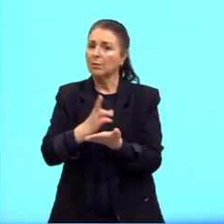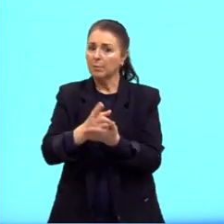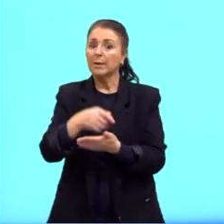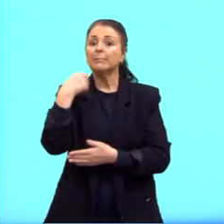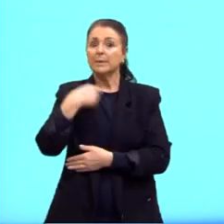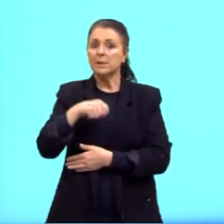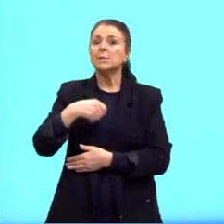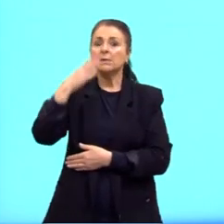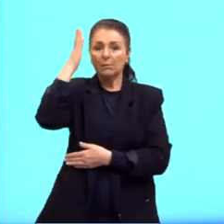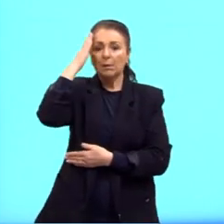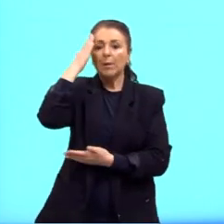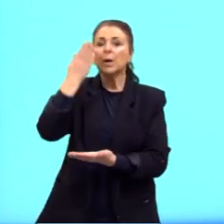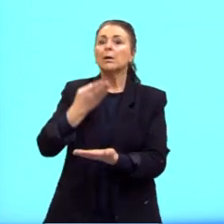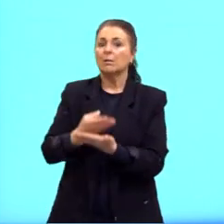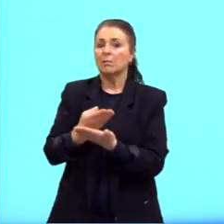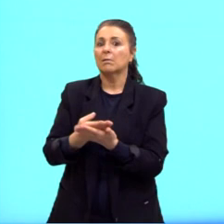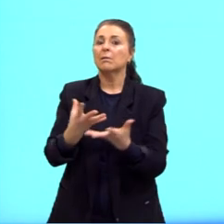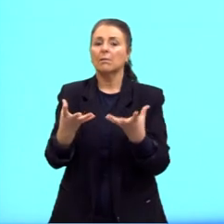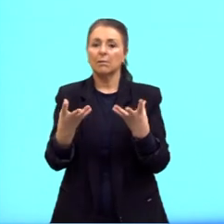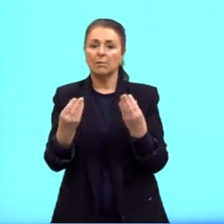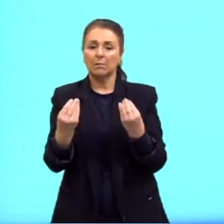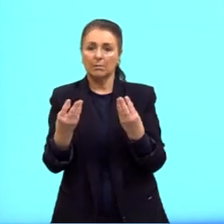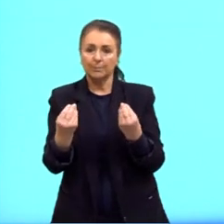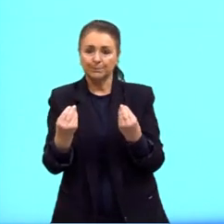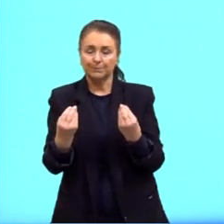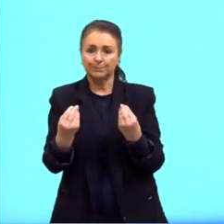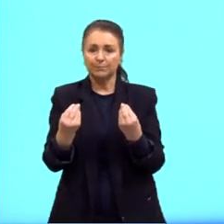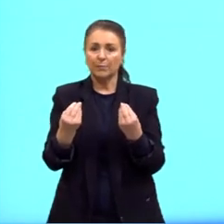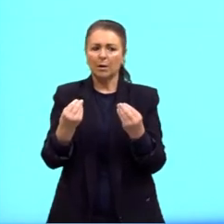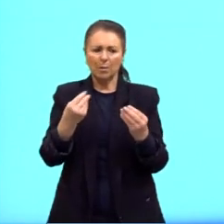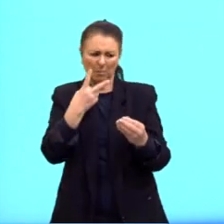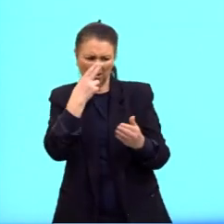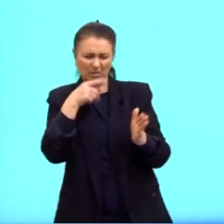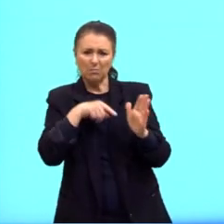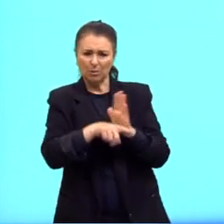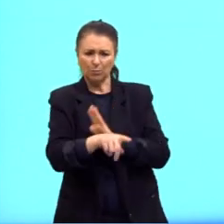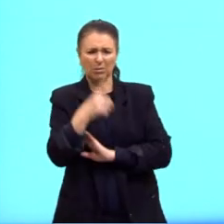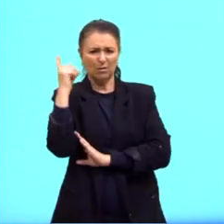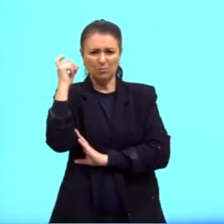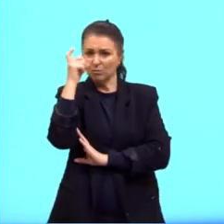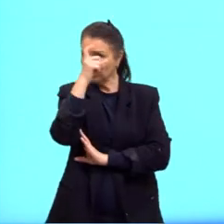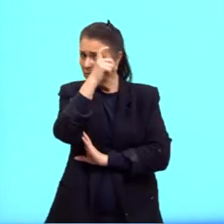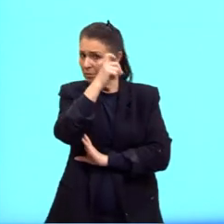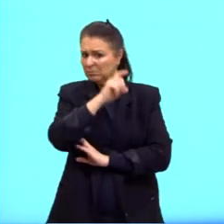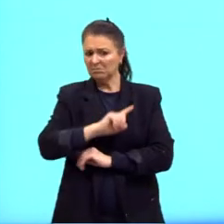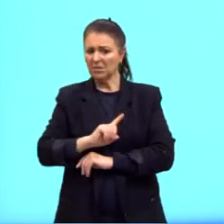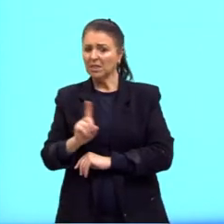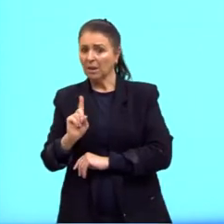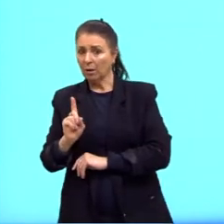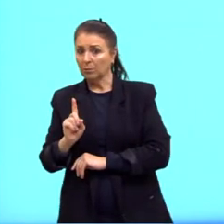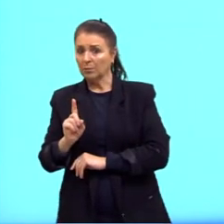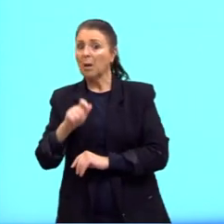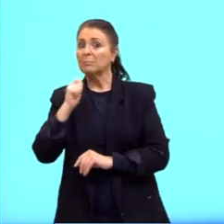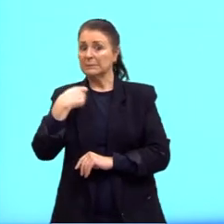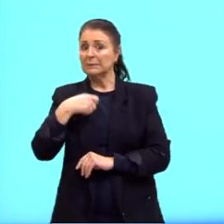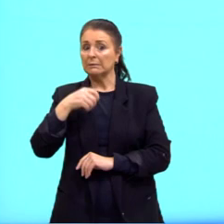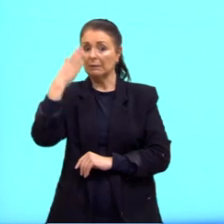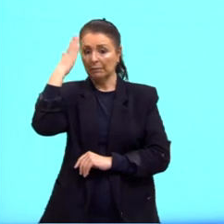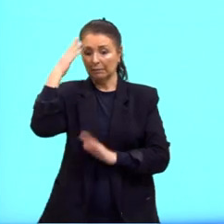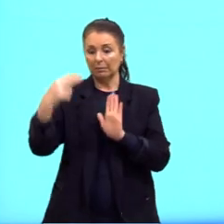porque o pessoal já Estuda bastante Então apesar de Às vezes a questão parecer e não é tão difícil assim tá